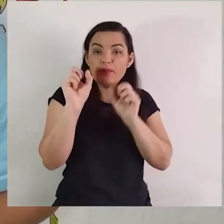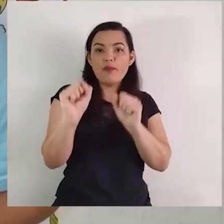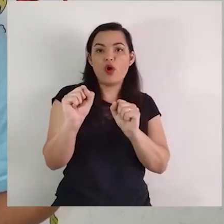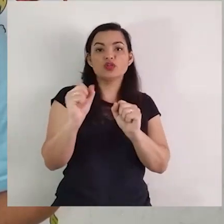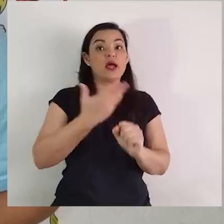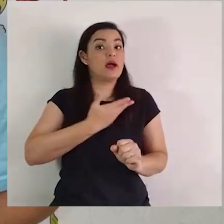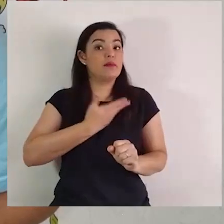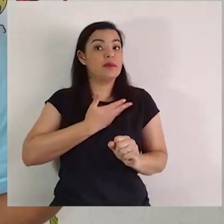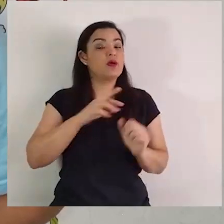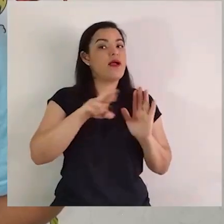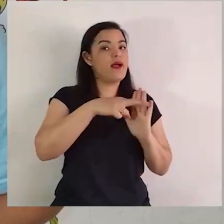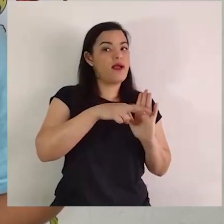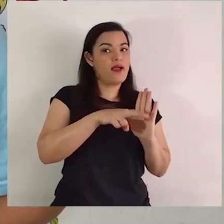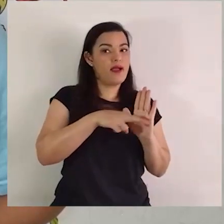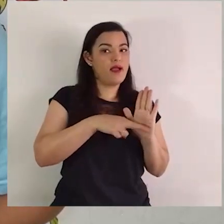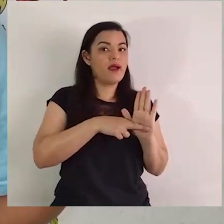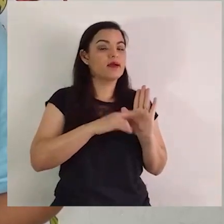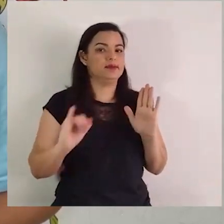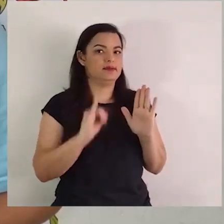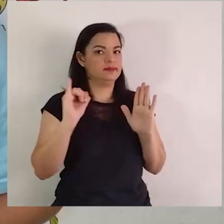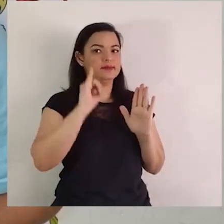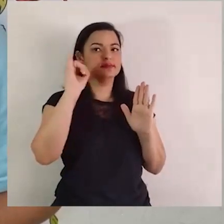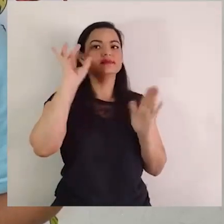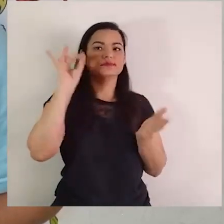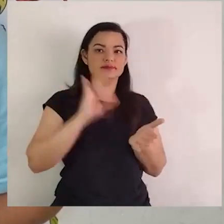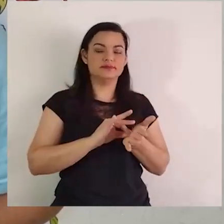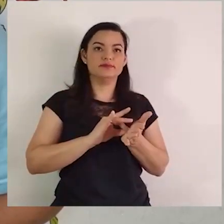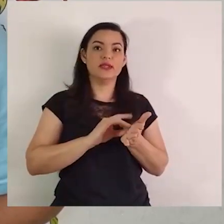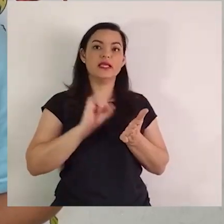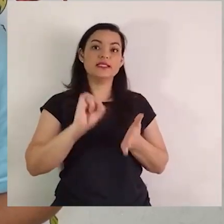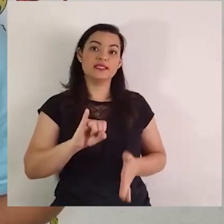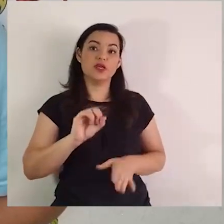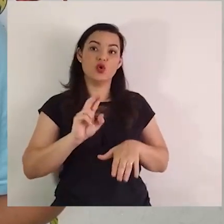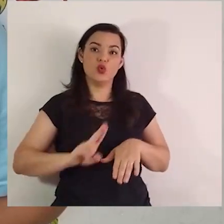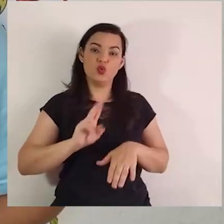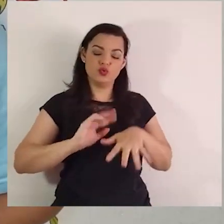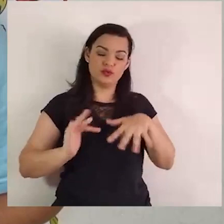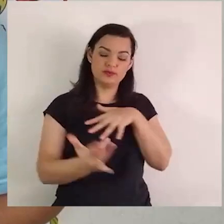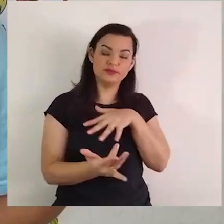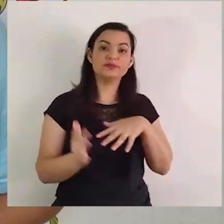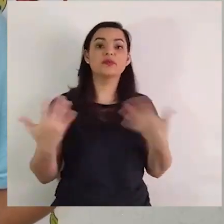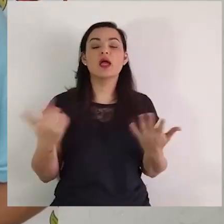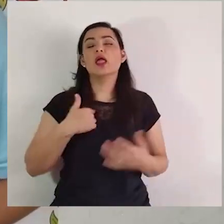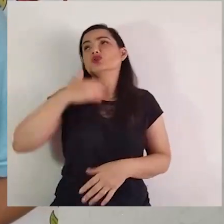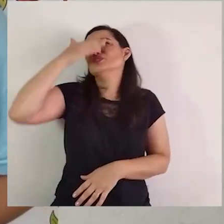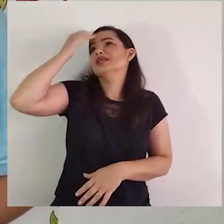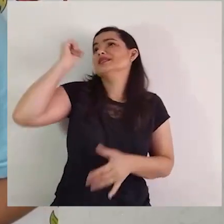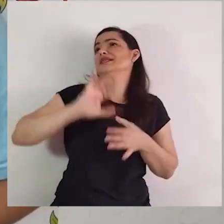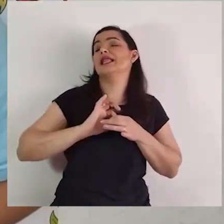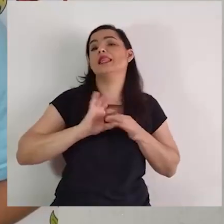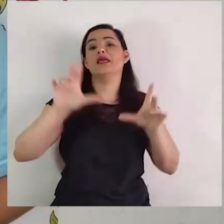as fotos, tá? Que isso daí já é uma regra muito importante para quem usa redes sociais. Então,